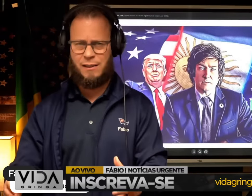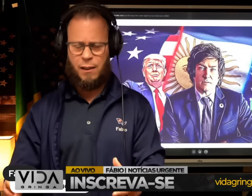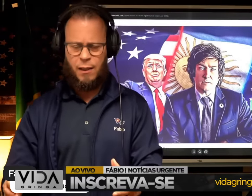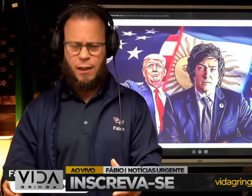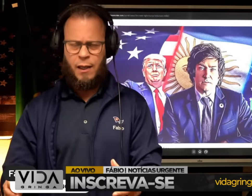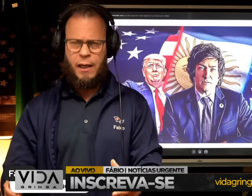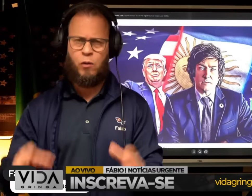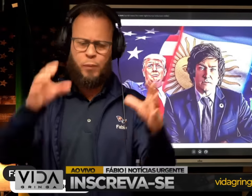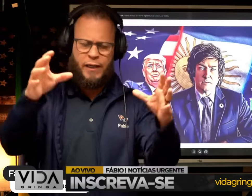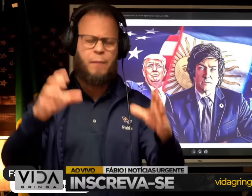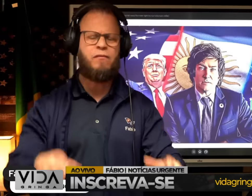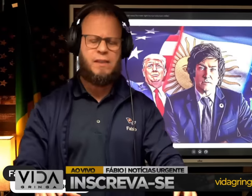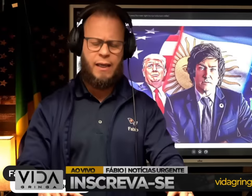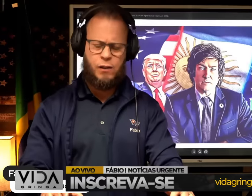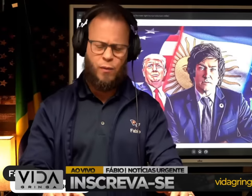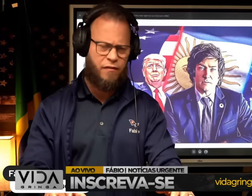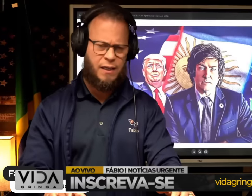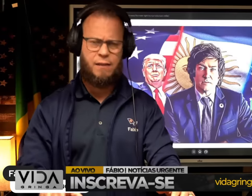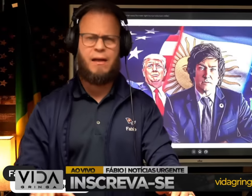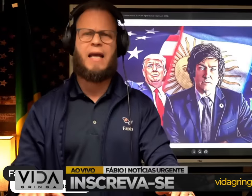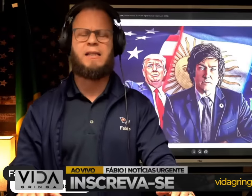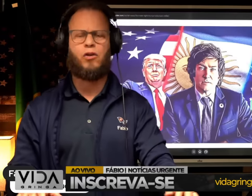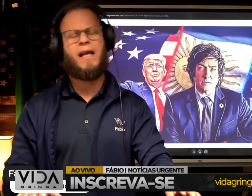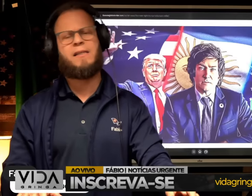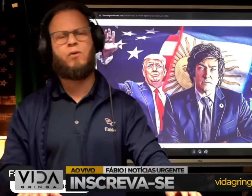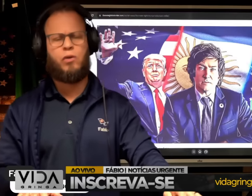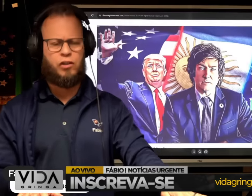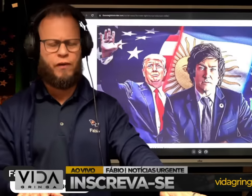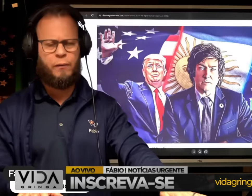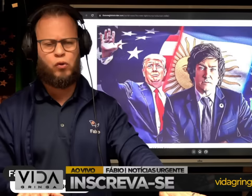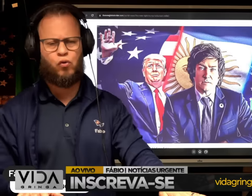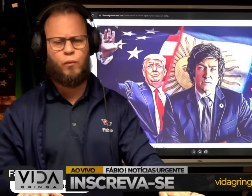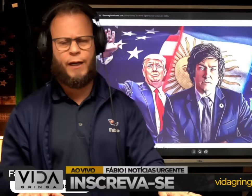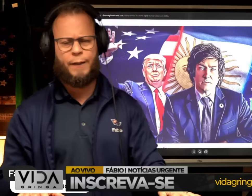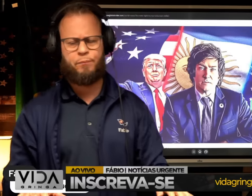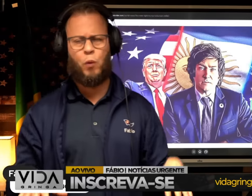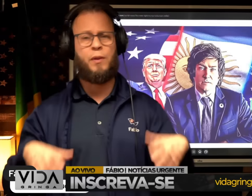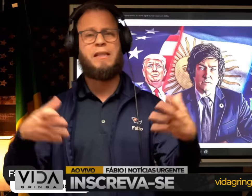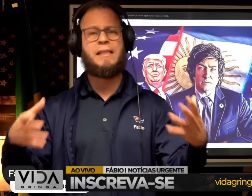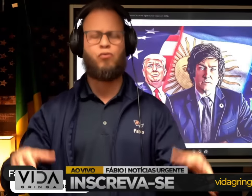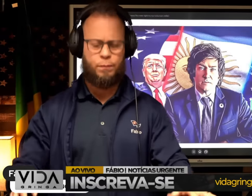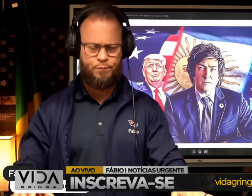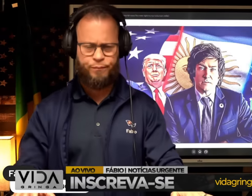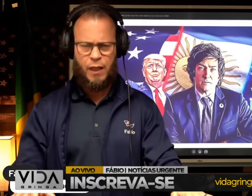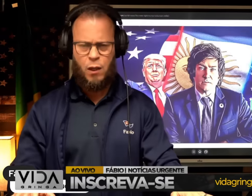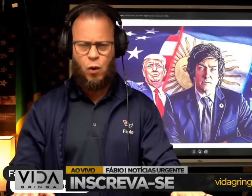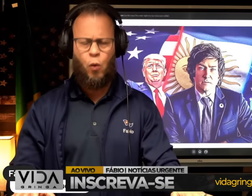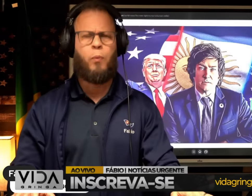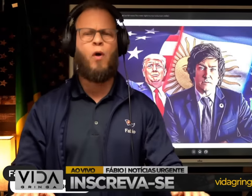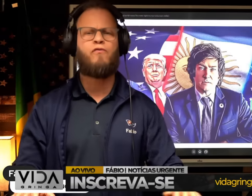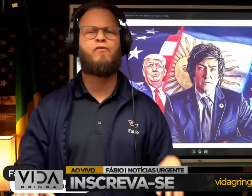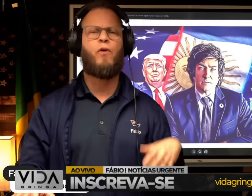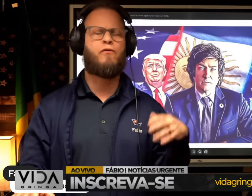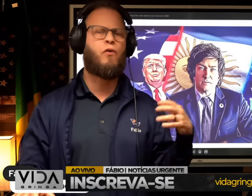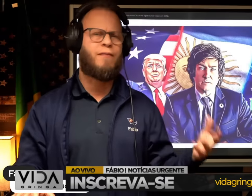faz eu expliquei para vocês uma vez atrás que no Brasil nós tivemos uma um plebiscito o